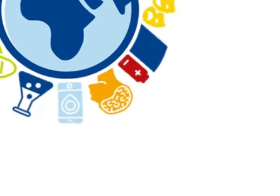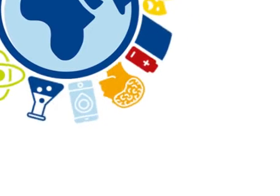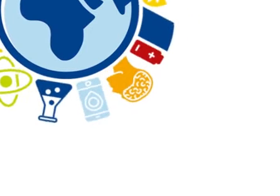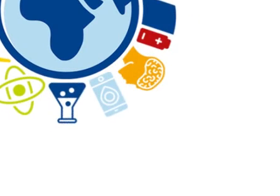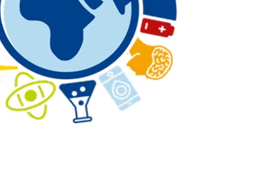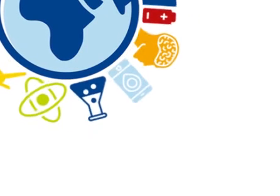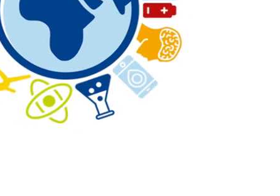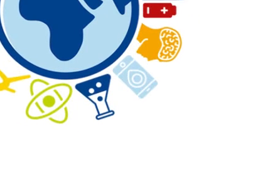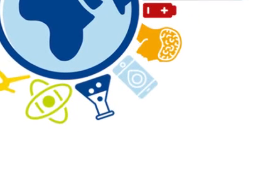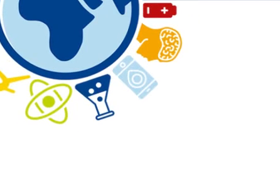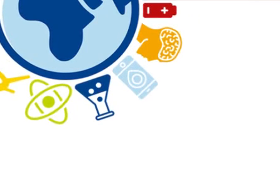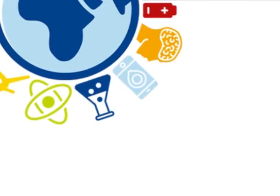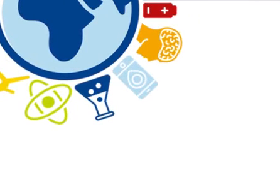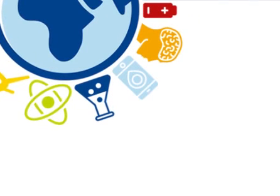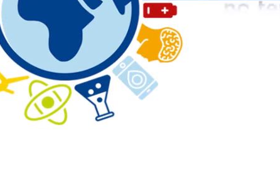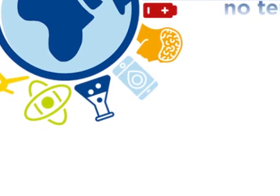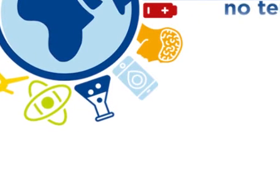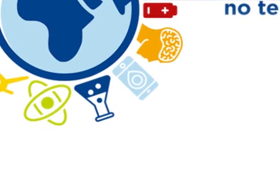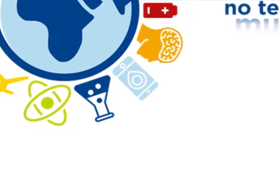e